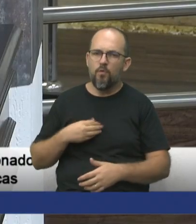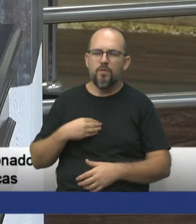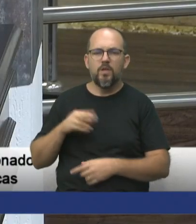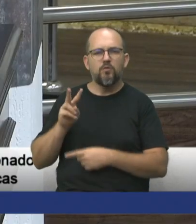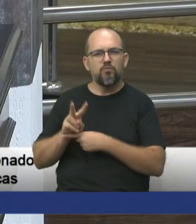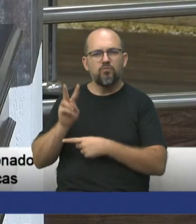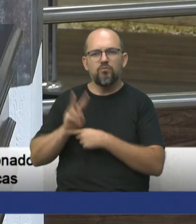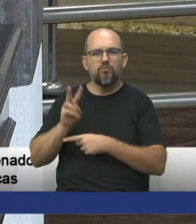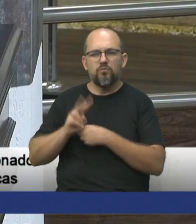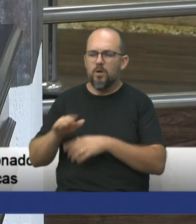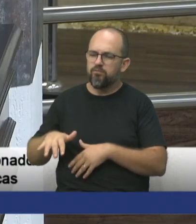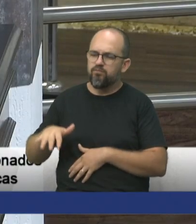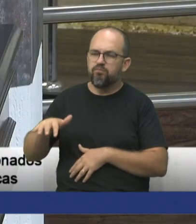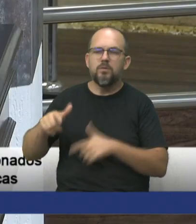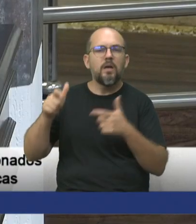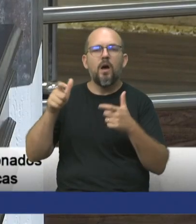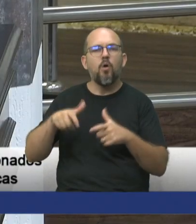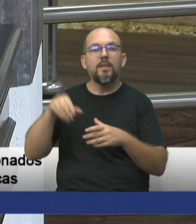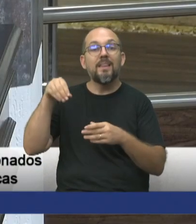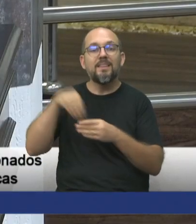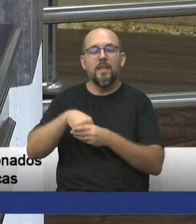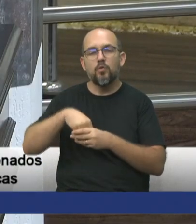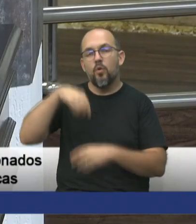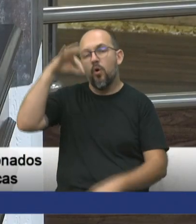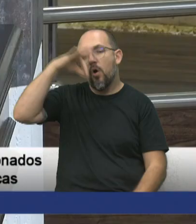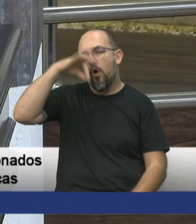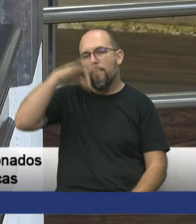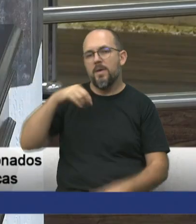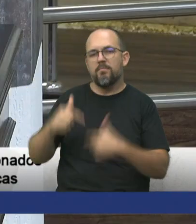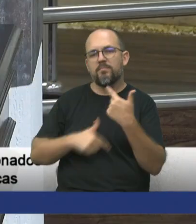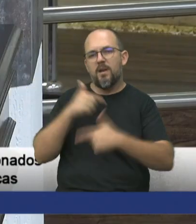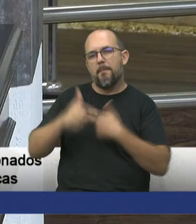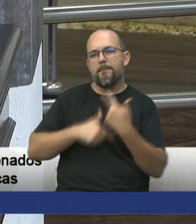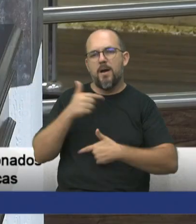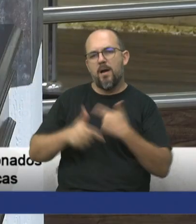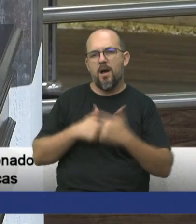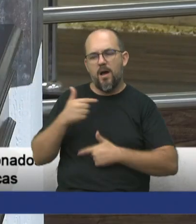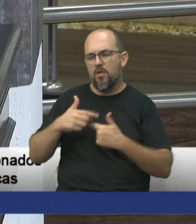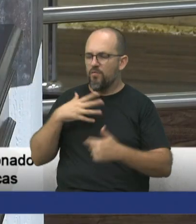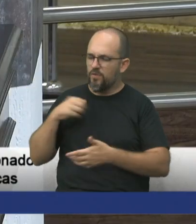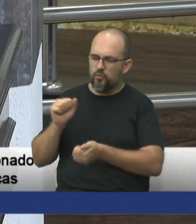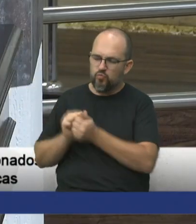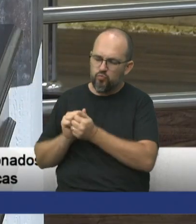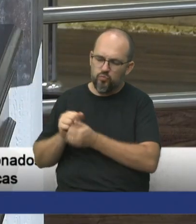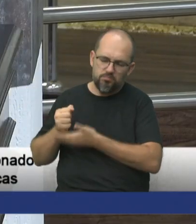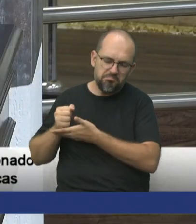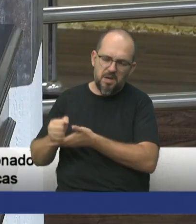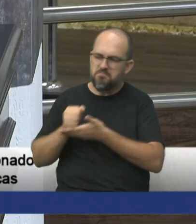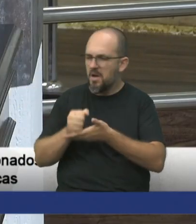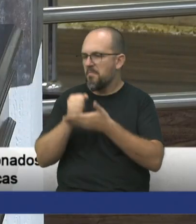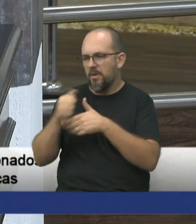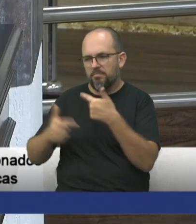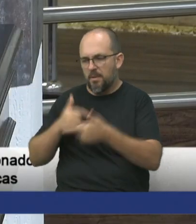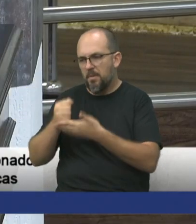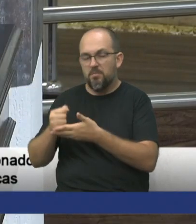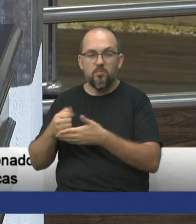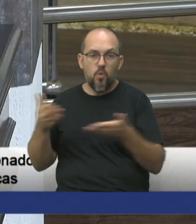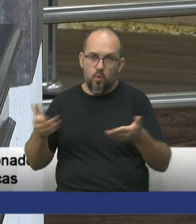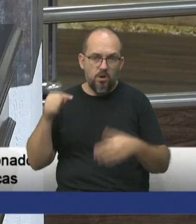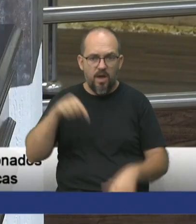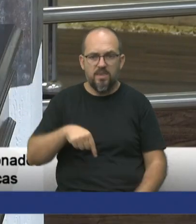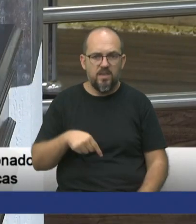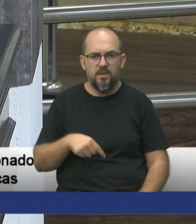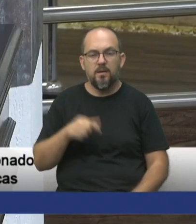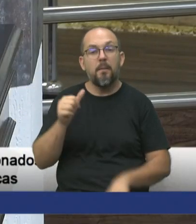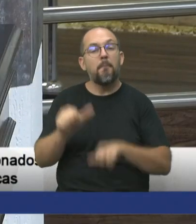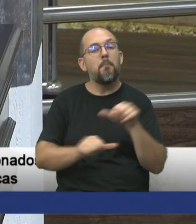perua Kombi, trabalhando. E hoje eu estou aqui, nesse lugar. Nada muito mudou.